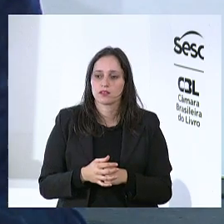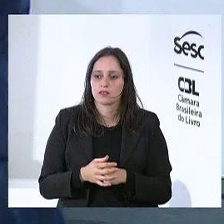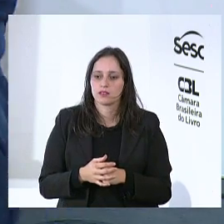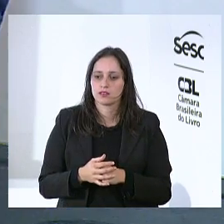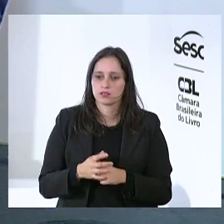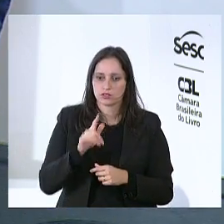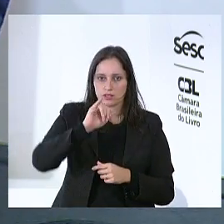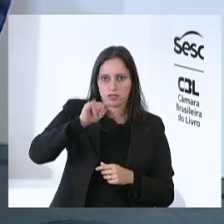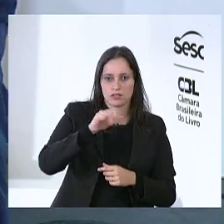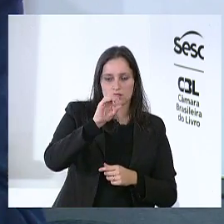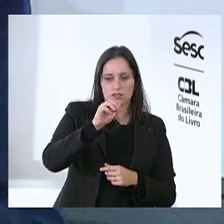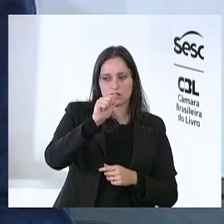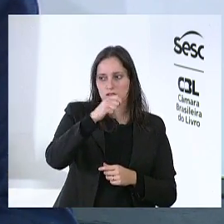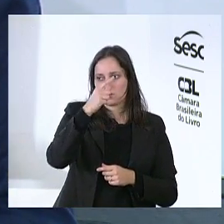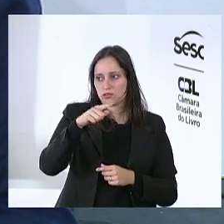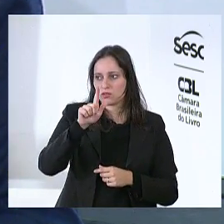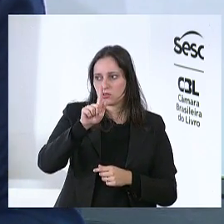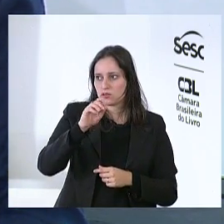João Goulart, né? Não do...